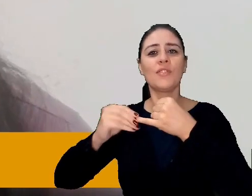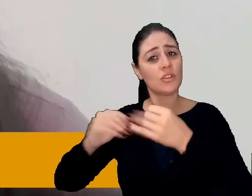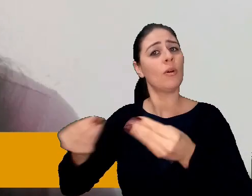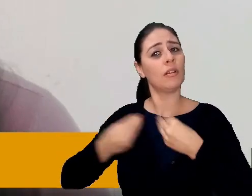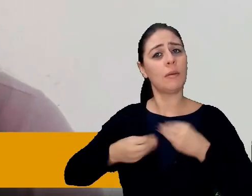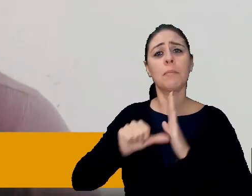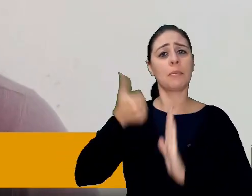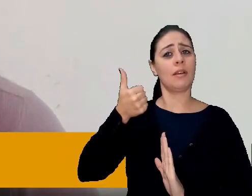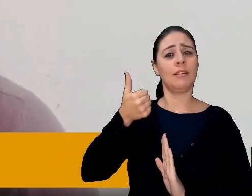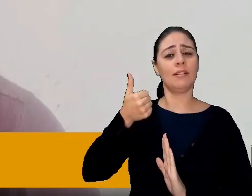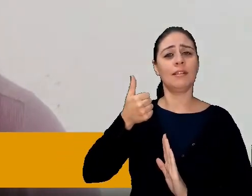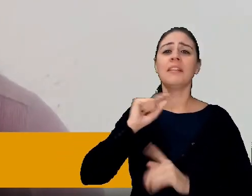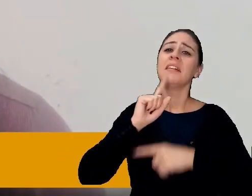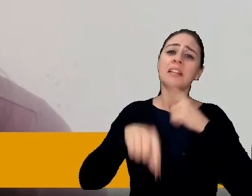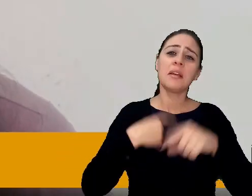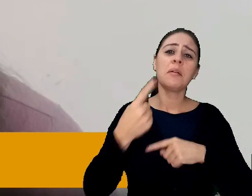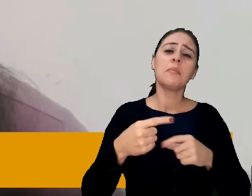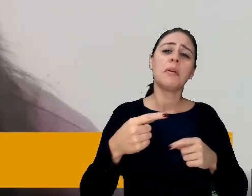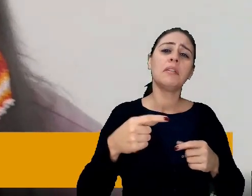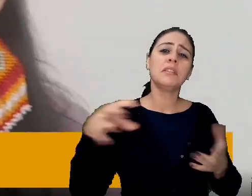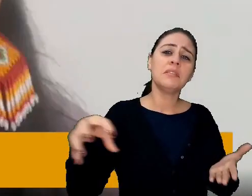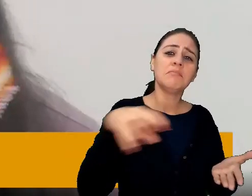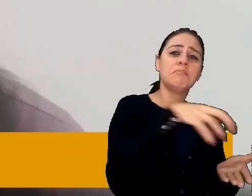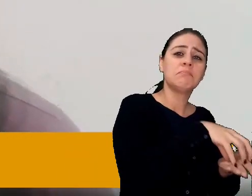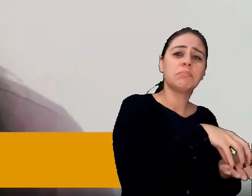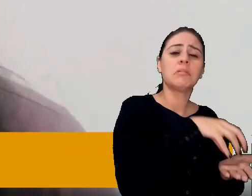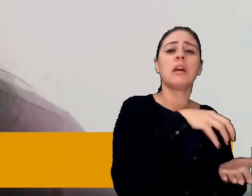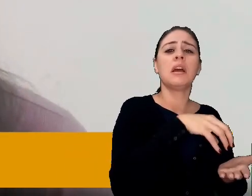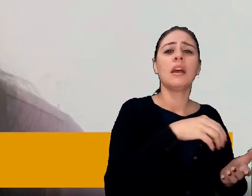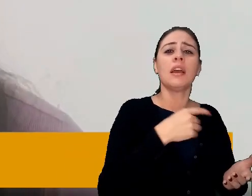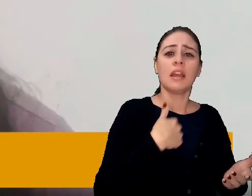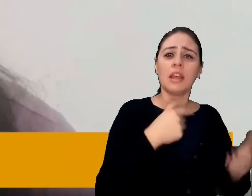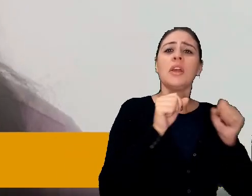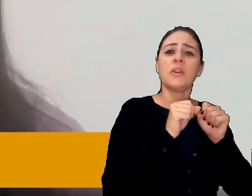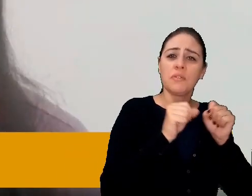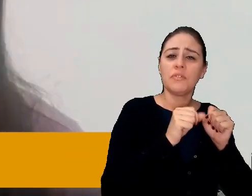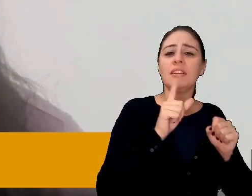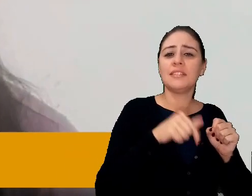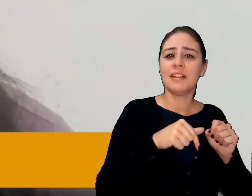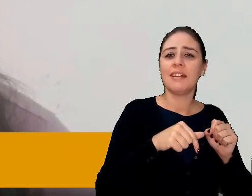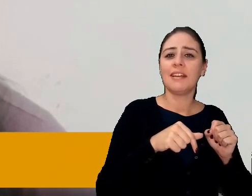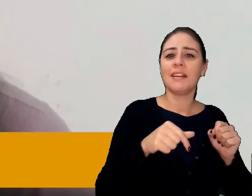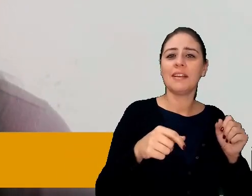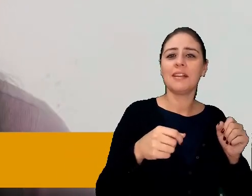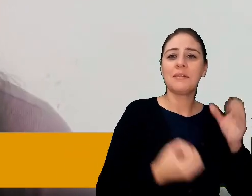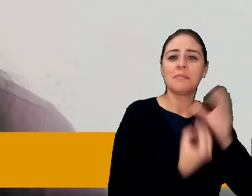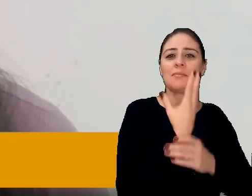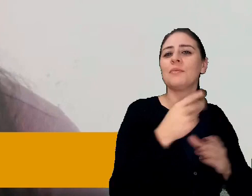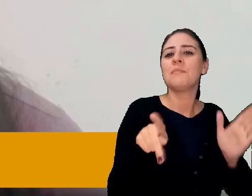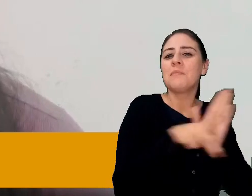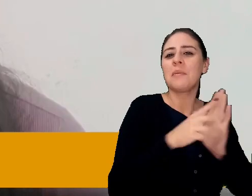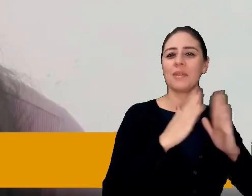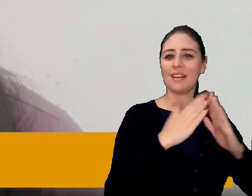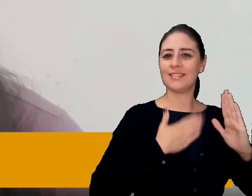E depois, quando eu fui morar na aldeia Cambuí, eu cozinhei a canjica com carne, que é o jeito que eu gosto de comer, com carne de porco. Tem muita